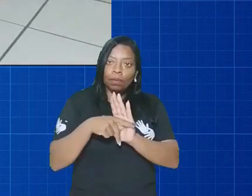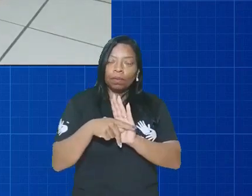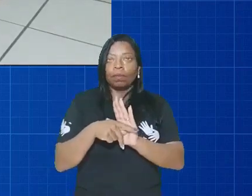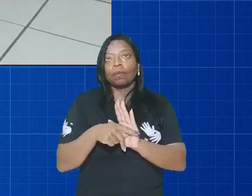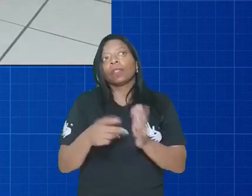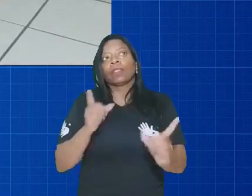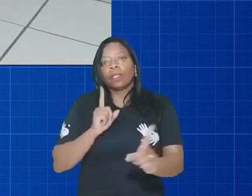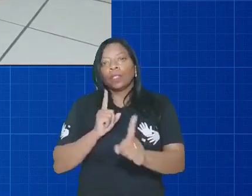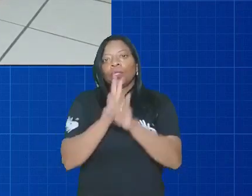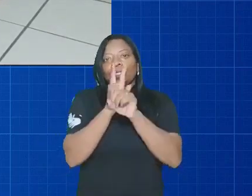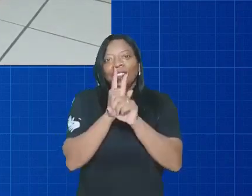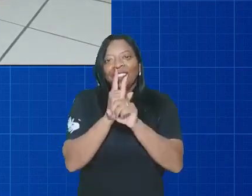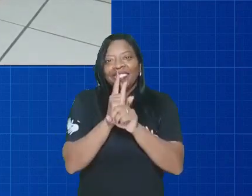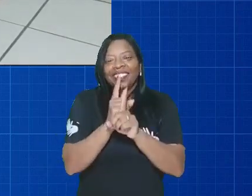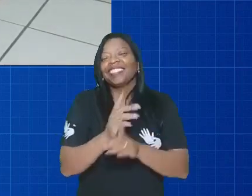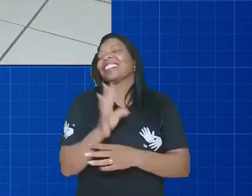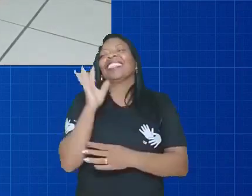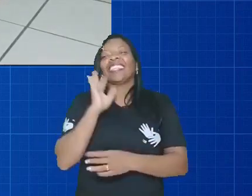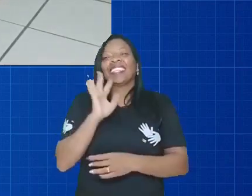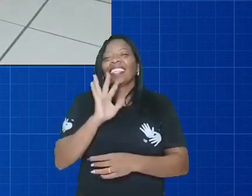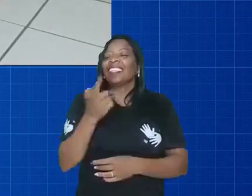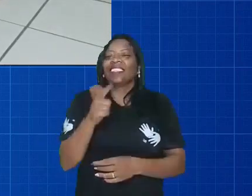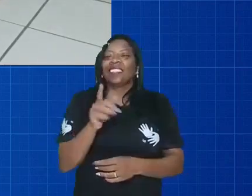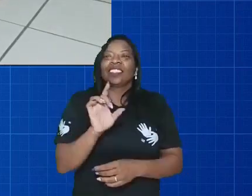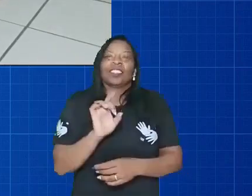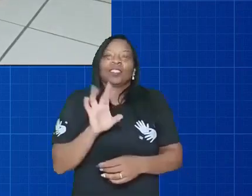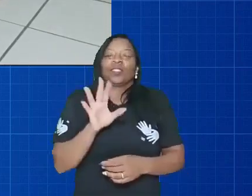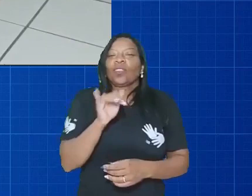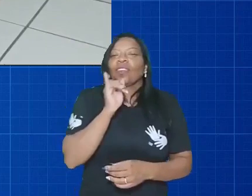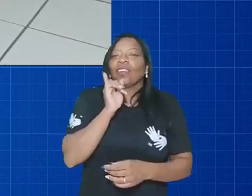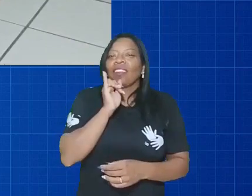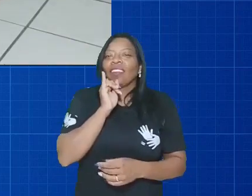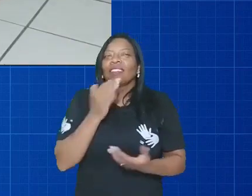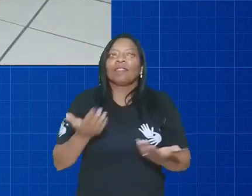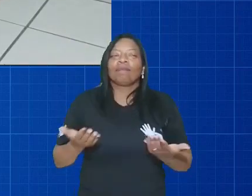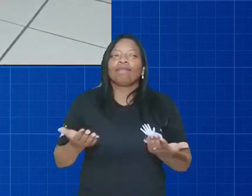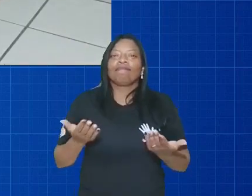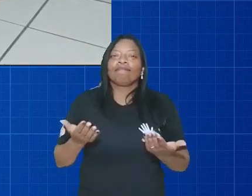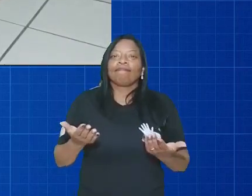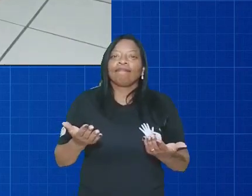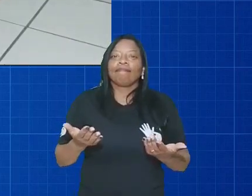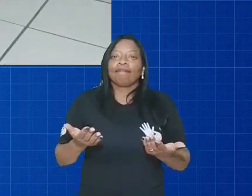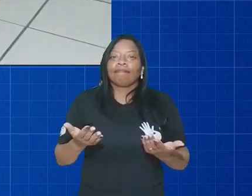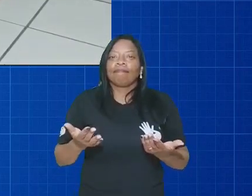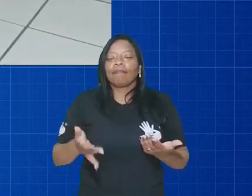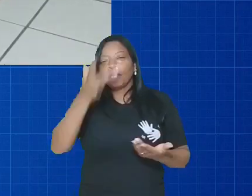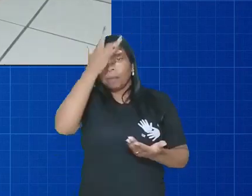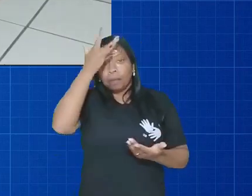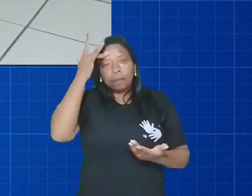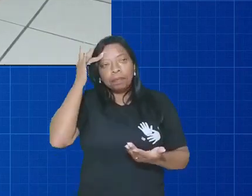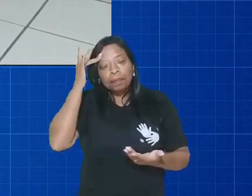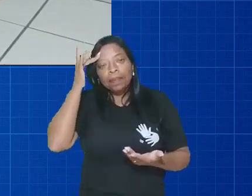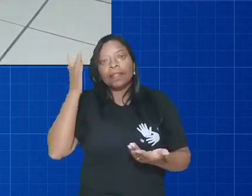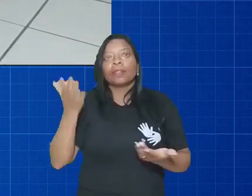bacana, que aí não tem necessariamente uma questão de uma pessoa que está numa questão